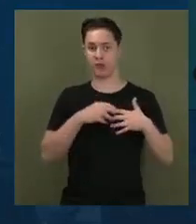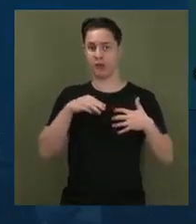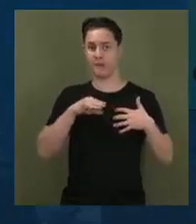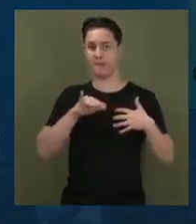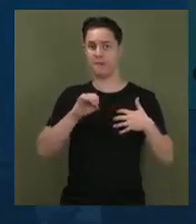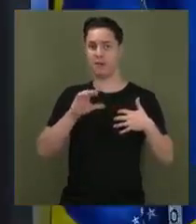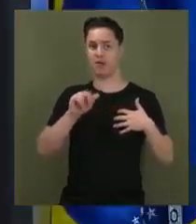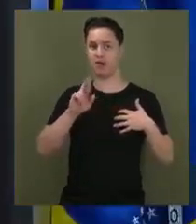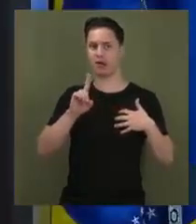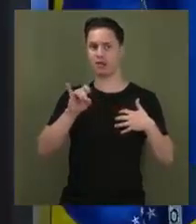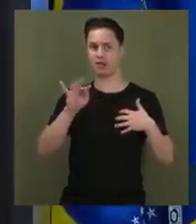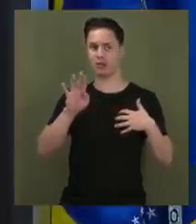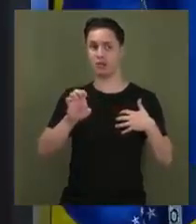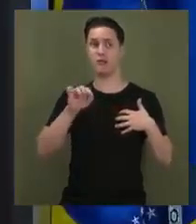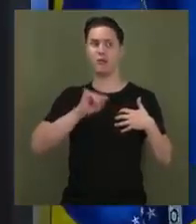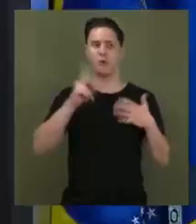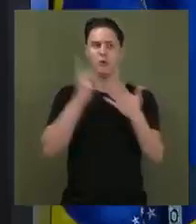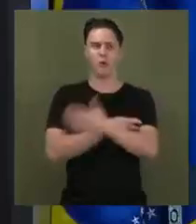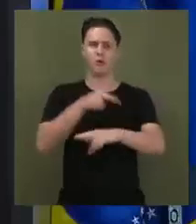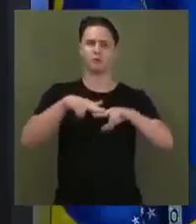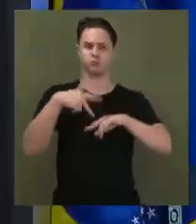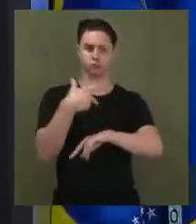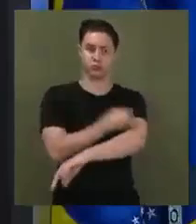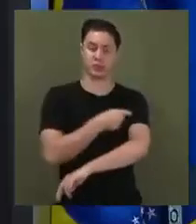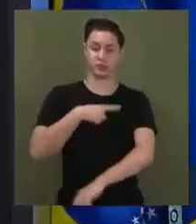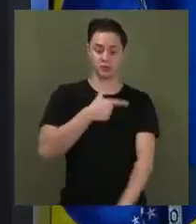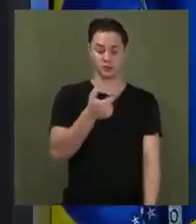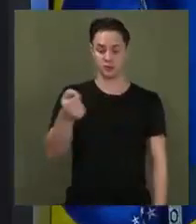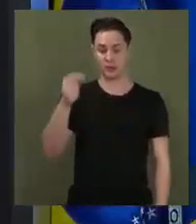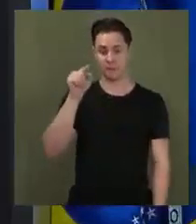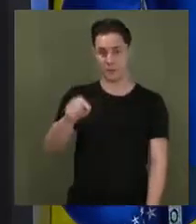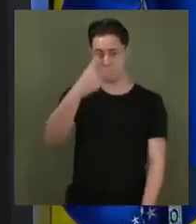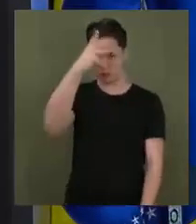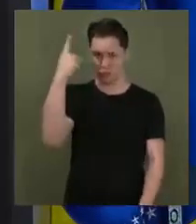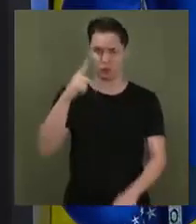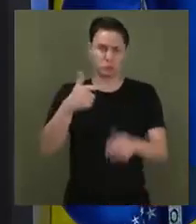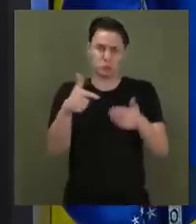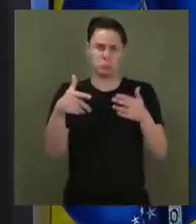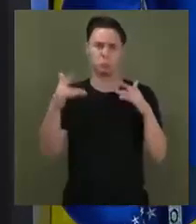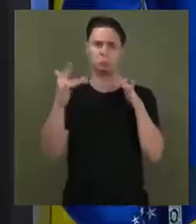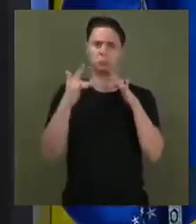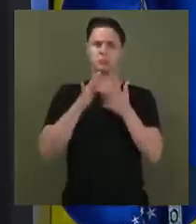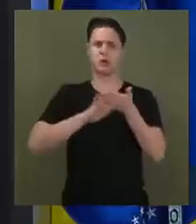um trabalho mostrando 200 mil pessoas, não houve relação